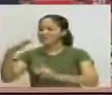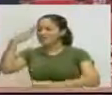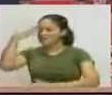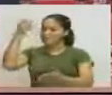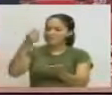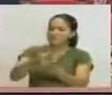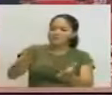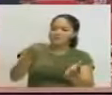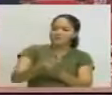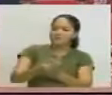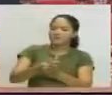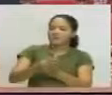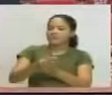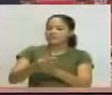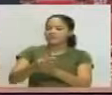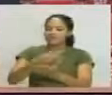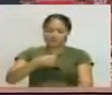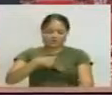é o povo.